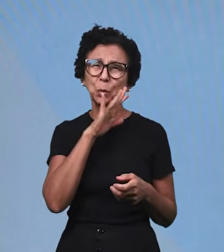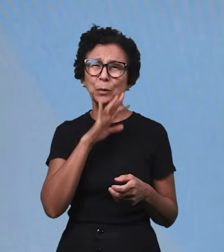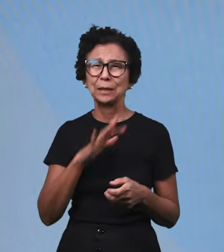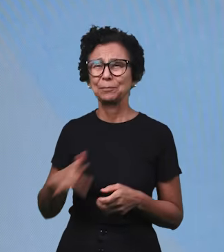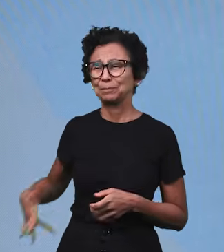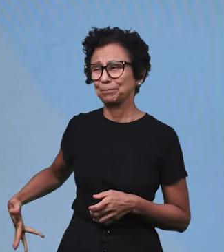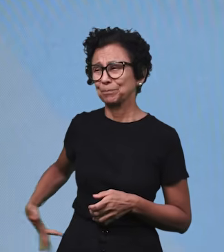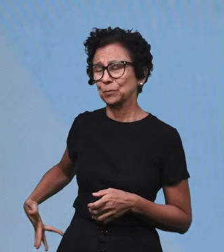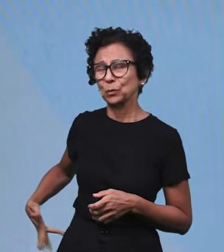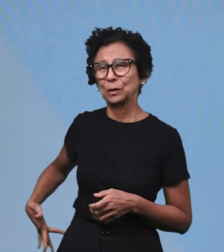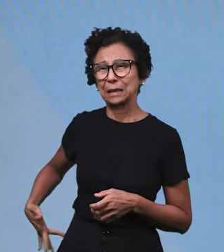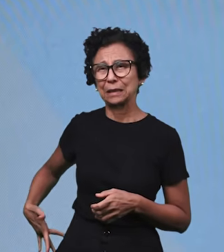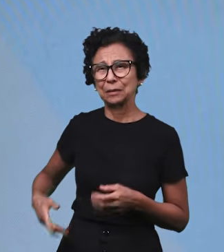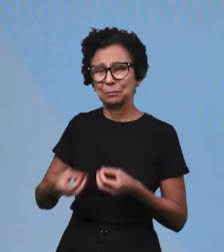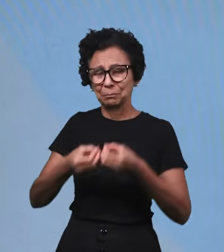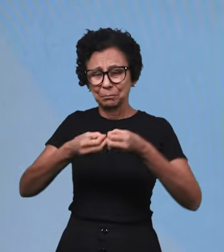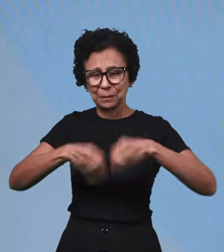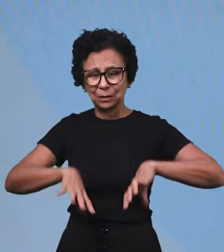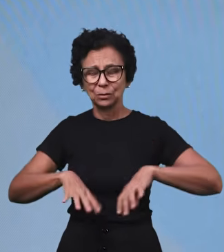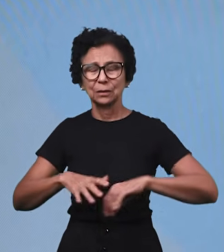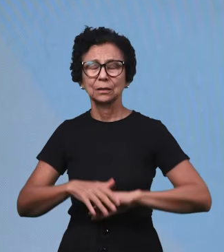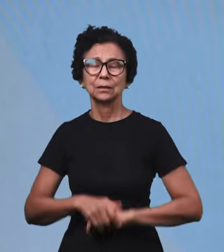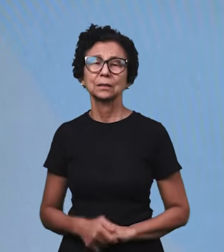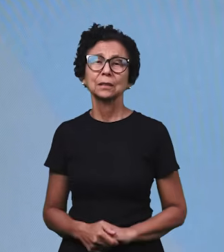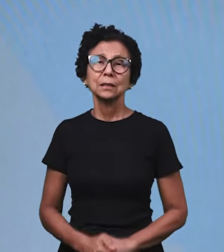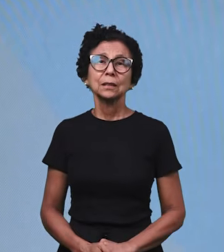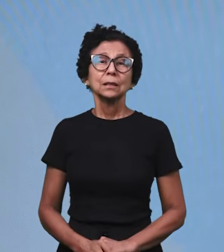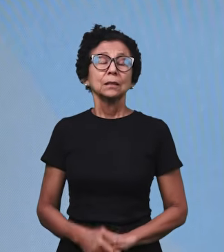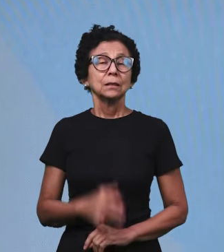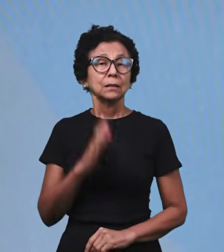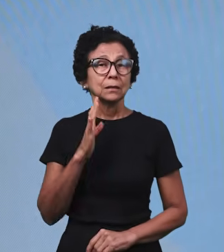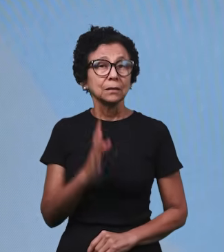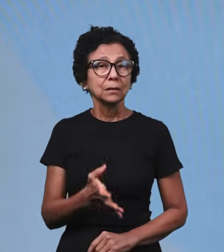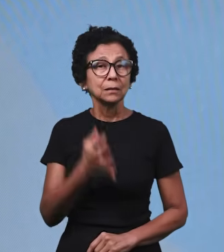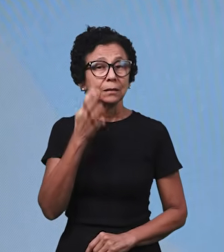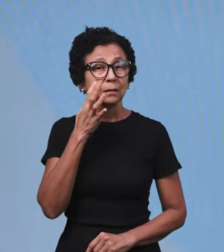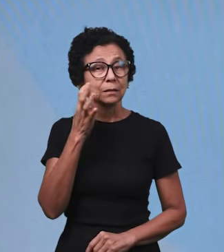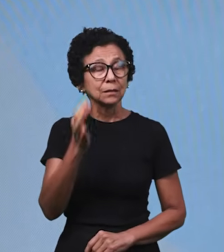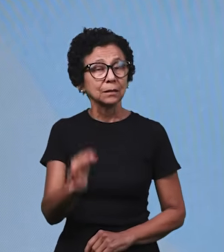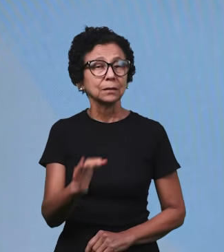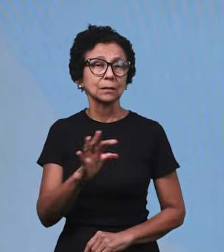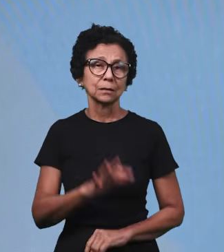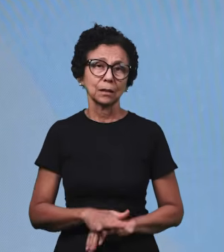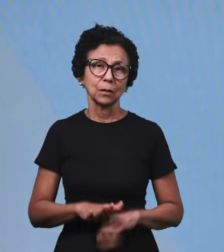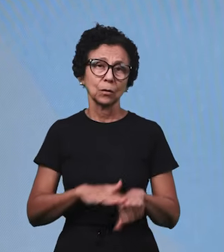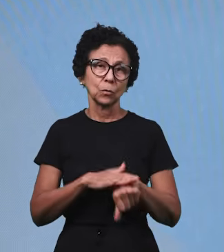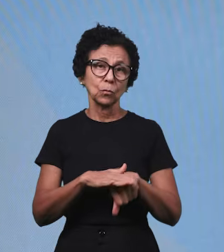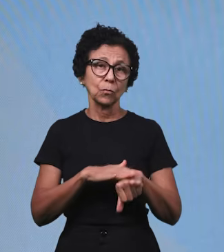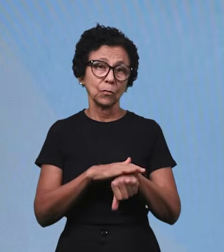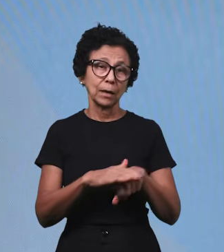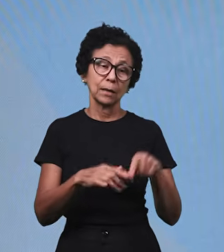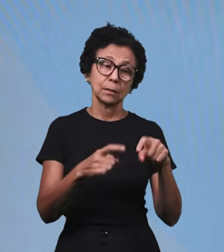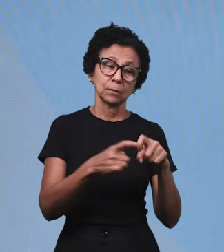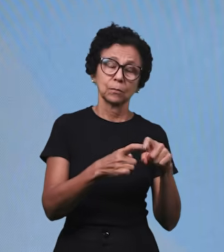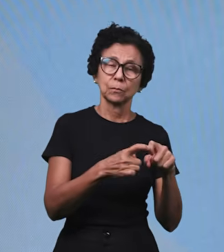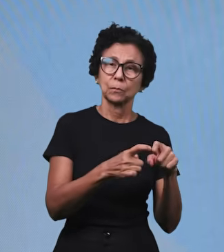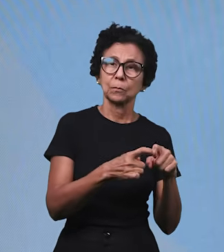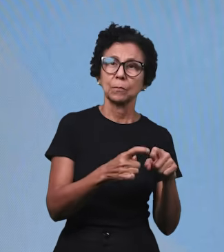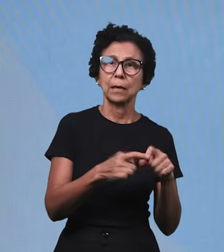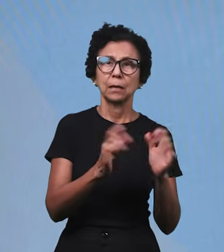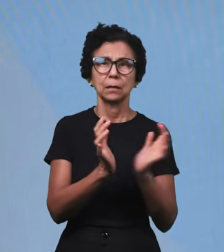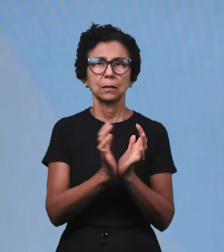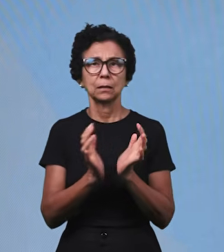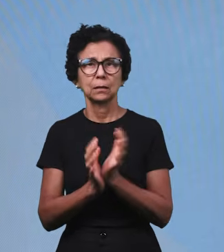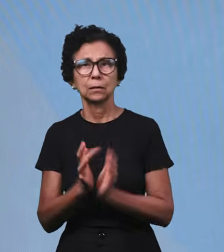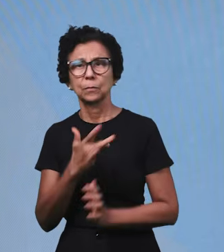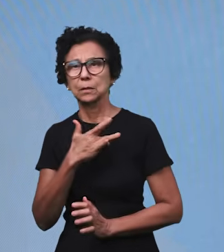Então, todas essas pessoas, eu chamo a atenção para vocês lembrarem de conversarem com seus médicos, né, de